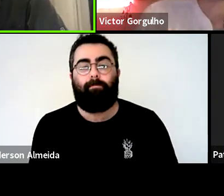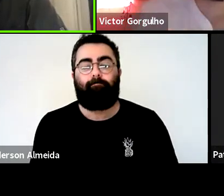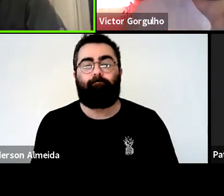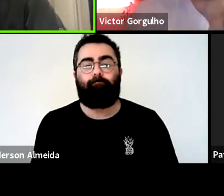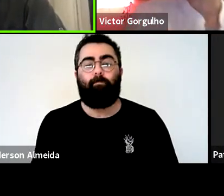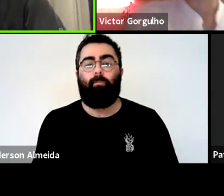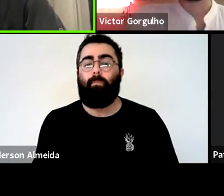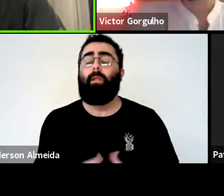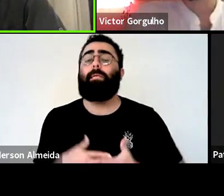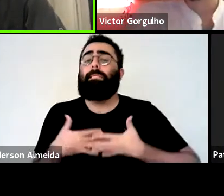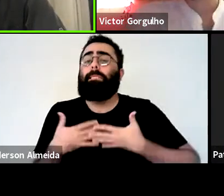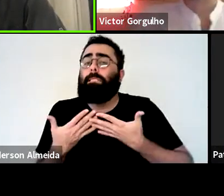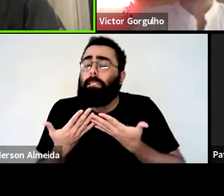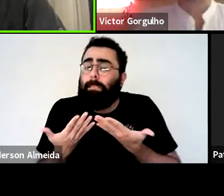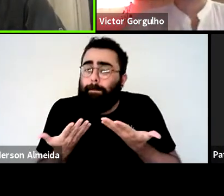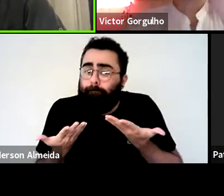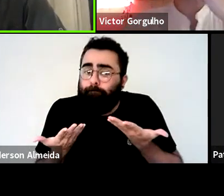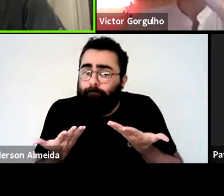Então,